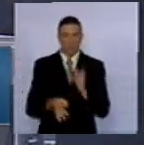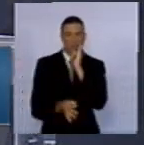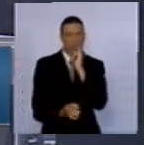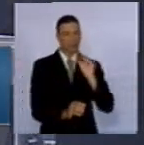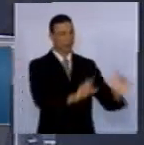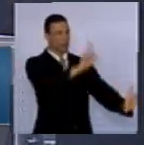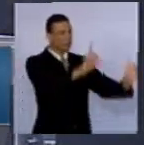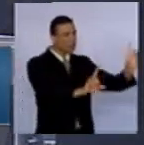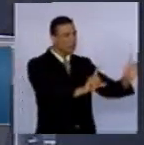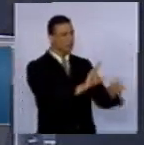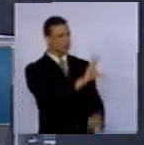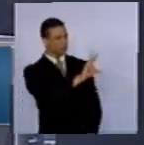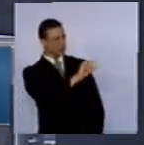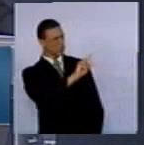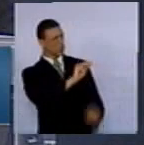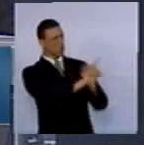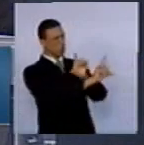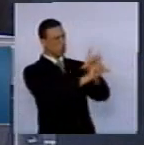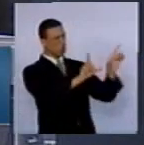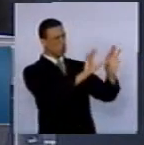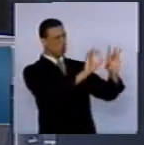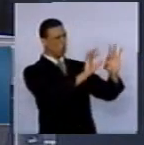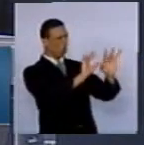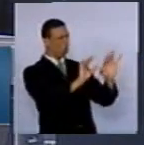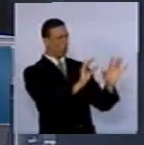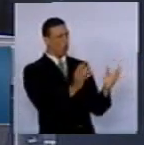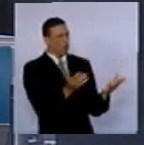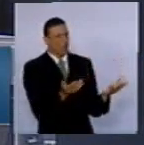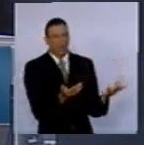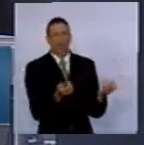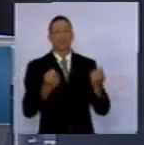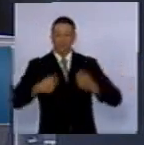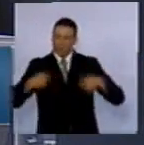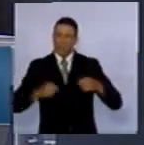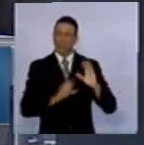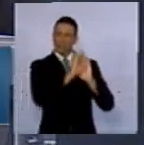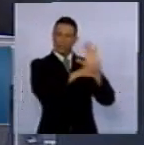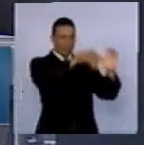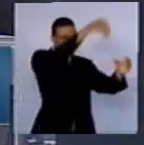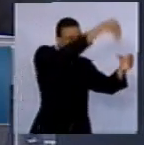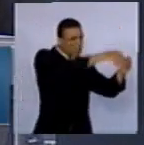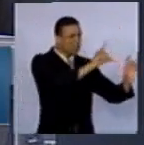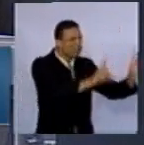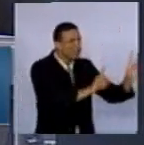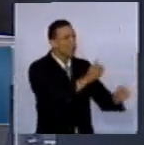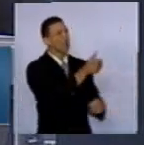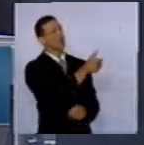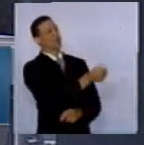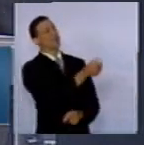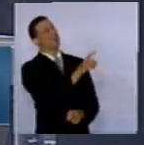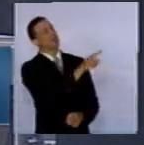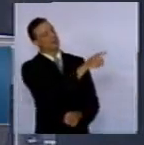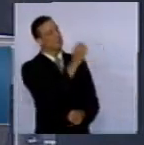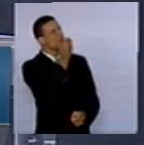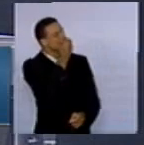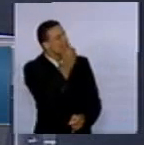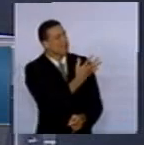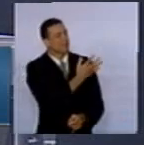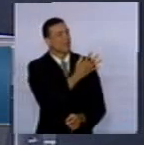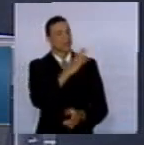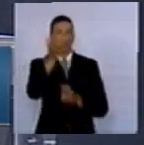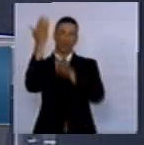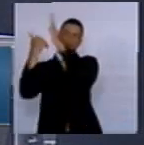O negócio é o conteúdo essencial que vai caracterizar no passado e no